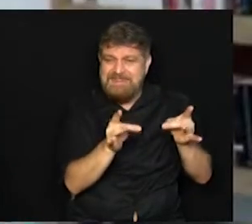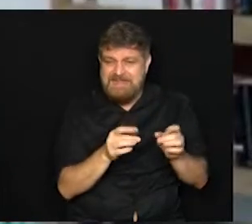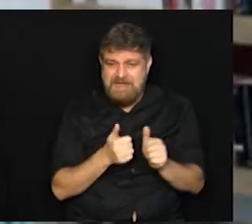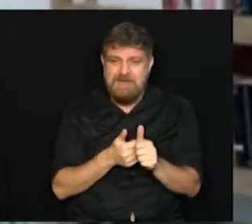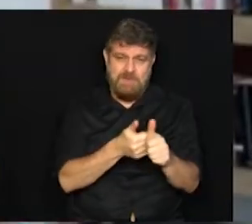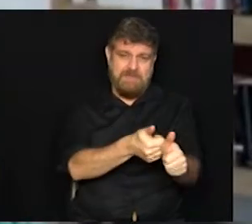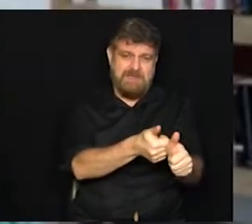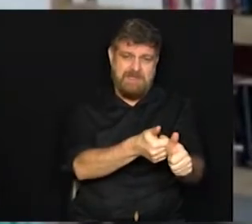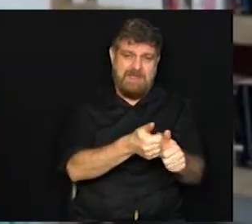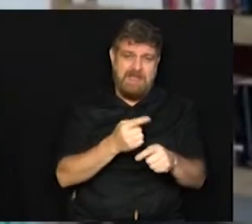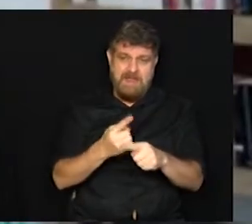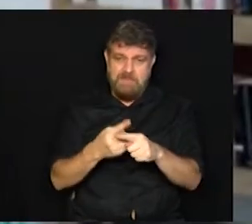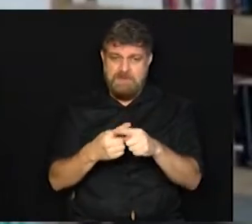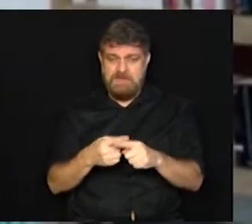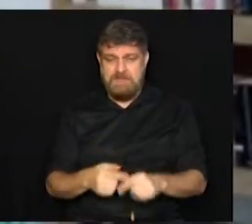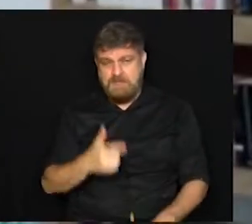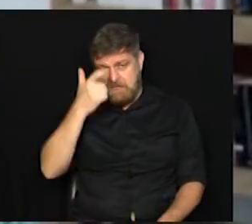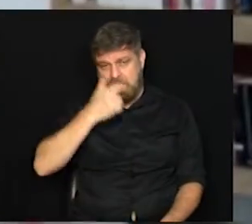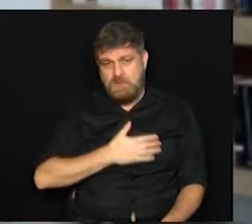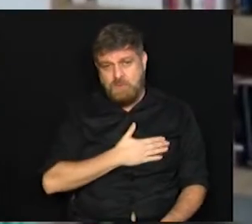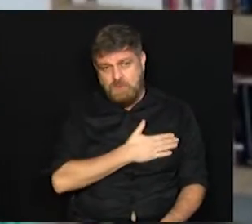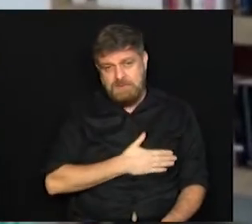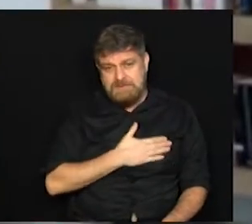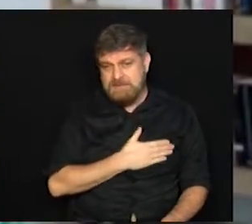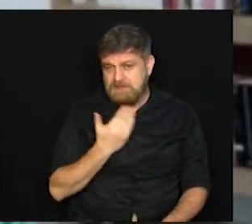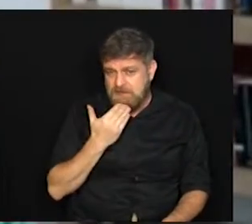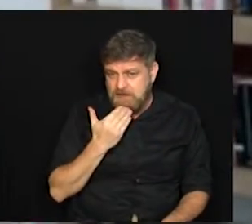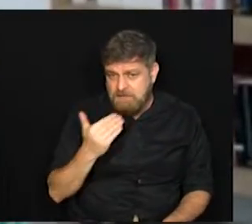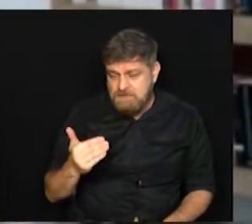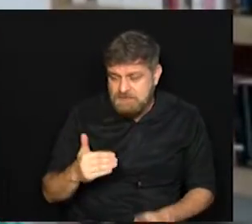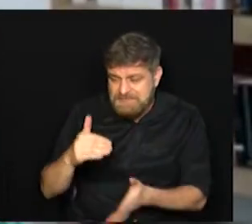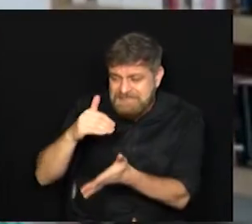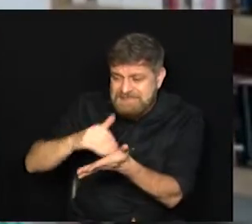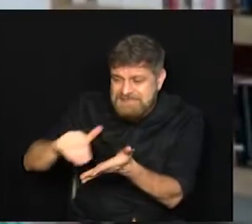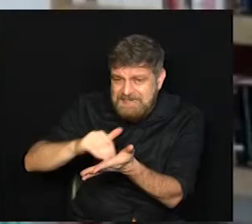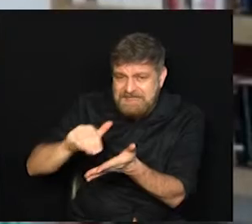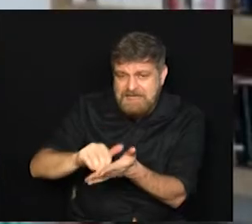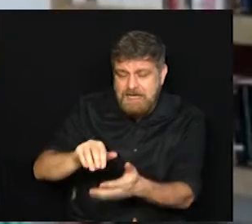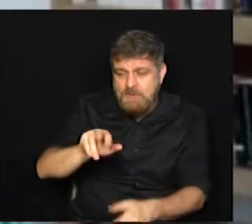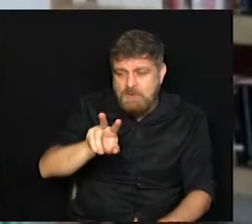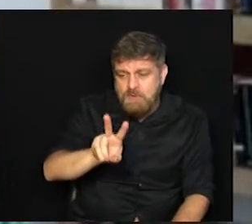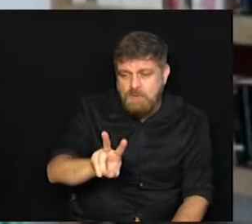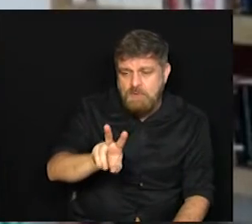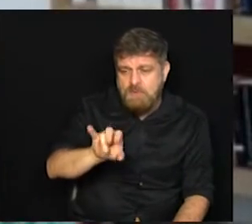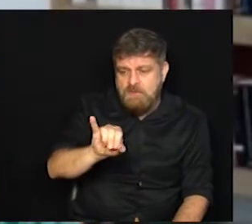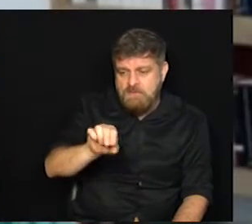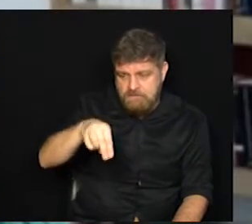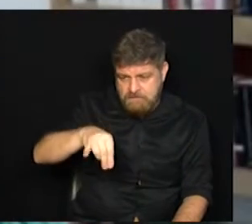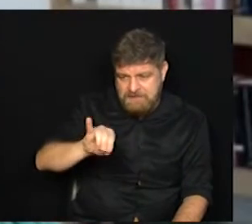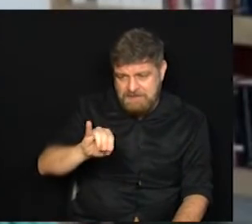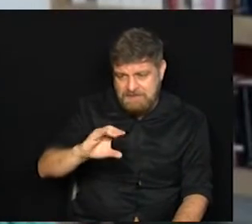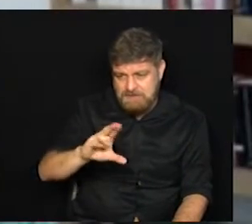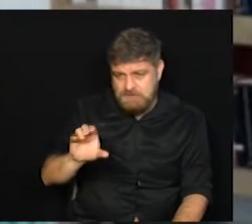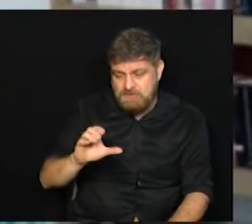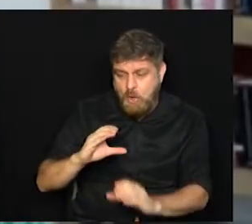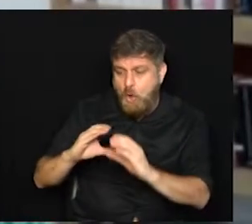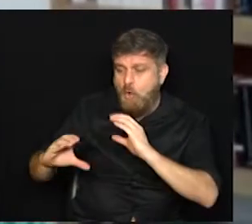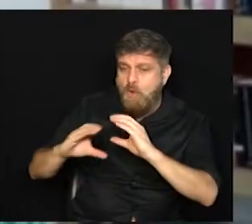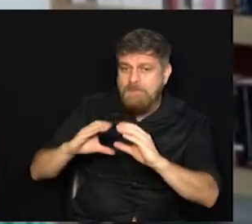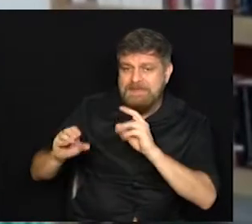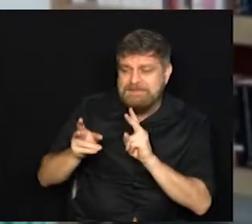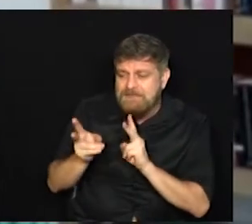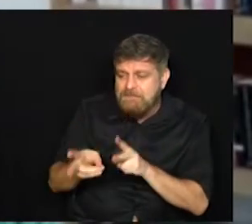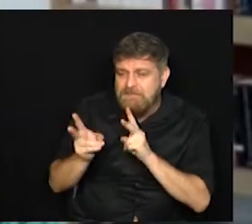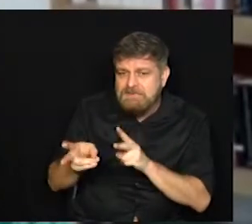Porque, e eu gostaria de pedir aqui para o secretário Vinícius que a gente mantenha essa comunicação para a gente saber